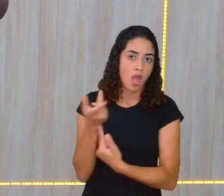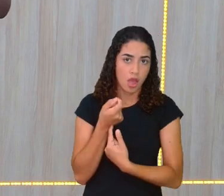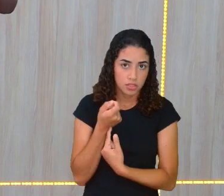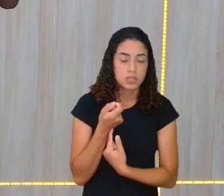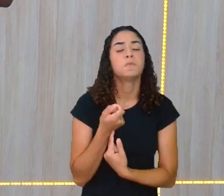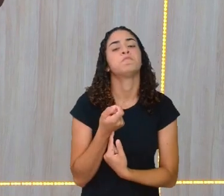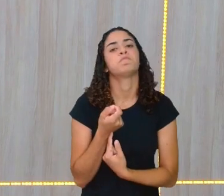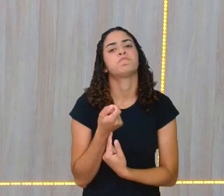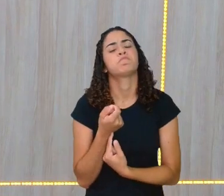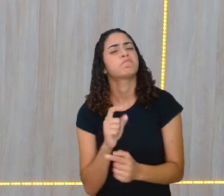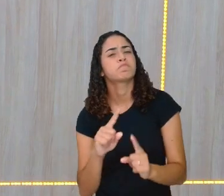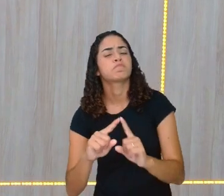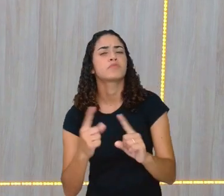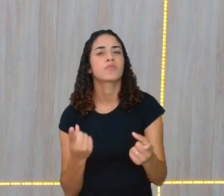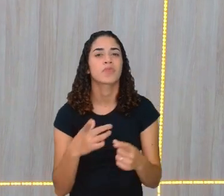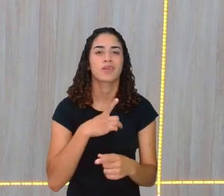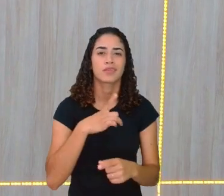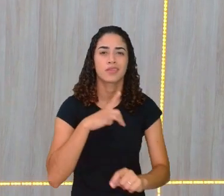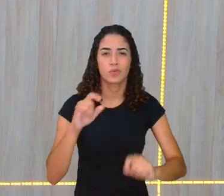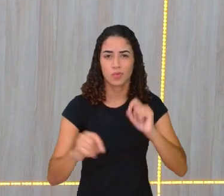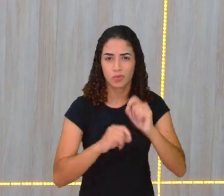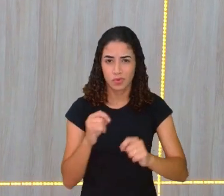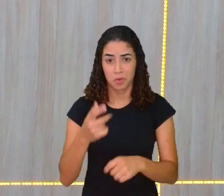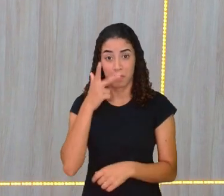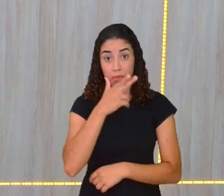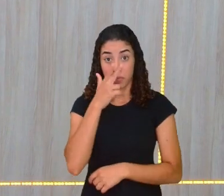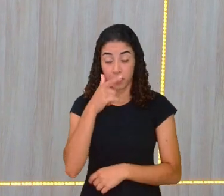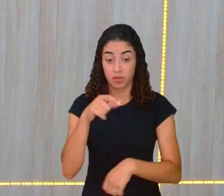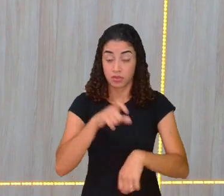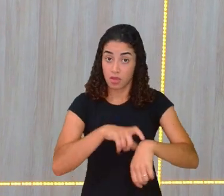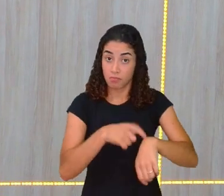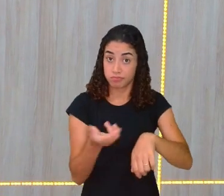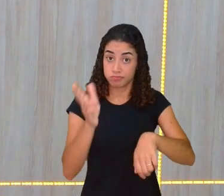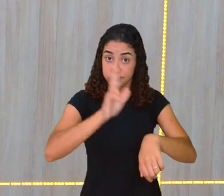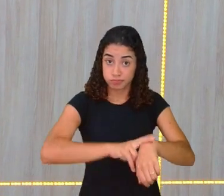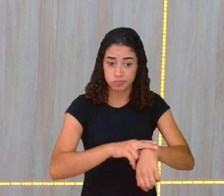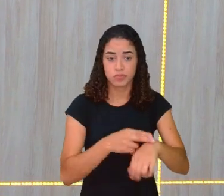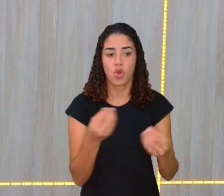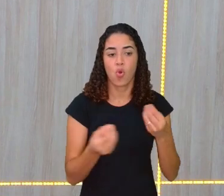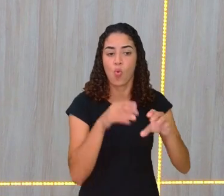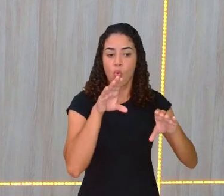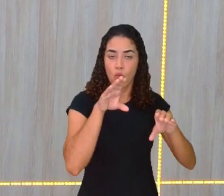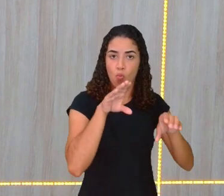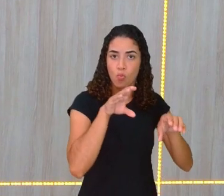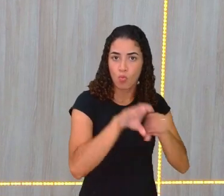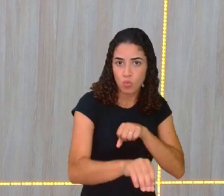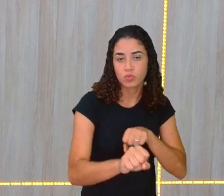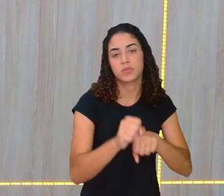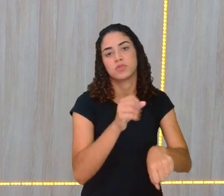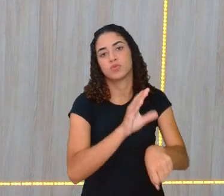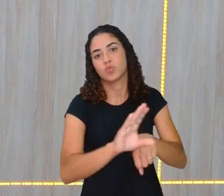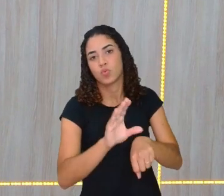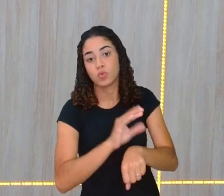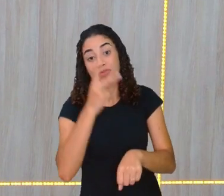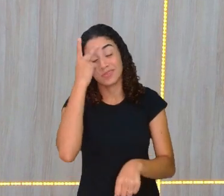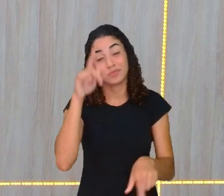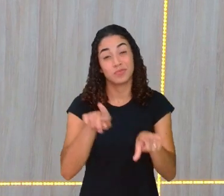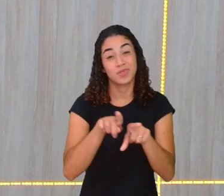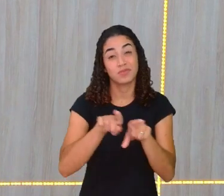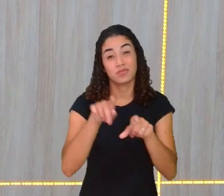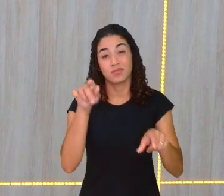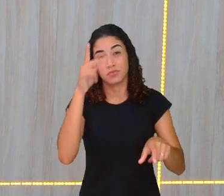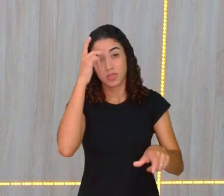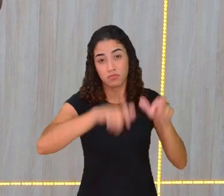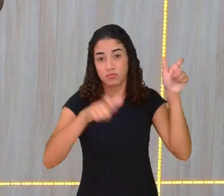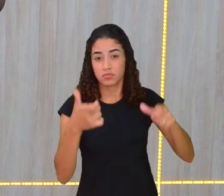gente tem, ao mesmo tempo em que eu vou contando a história de como esse curso está acontecendo, quem são as pessoas envolvidas nesse processo, eu também tenho